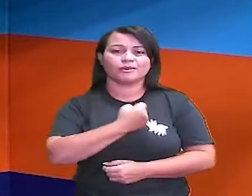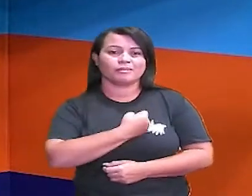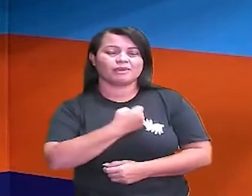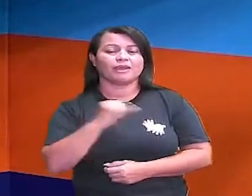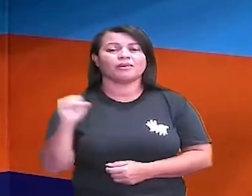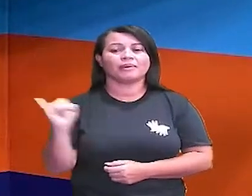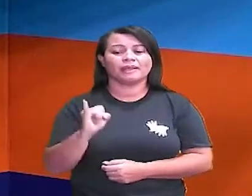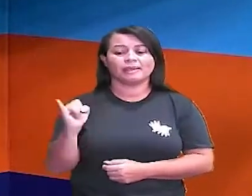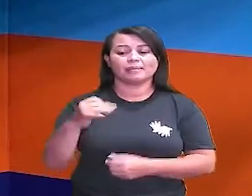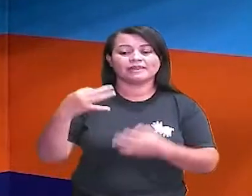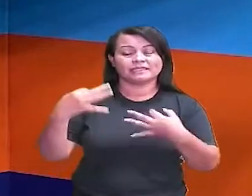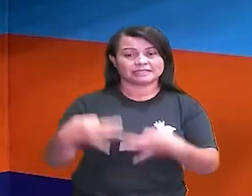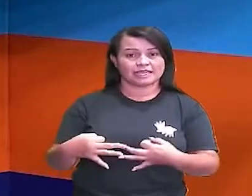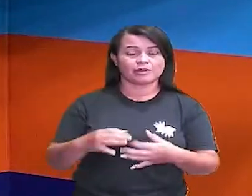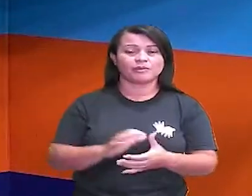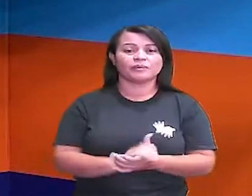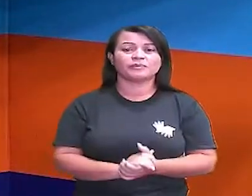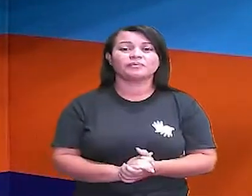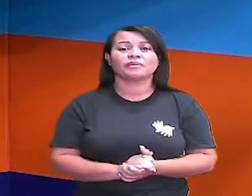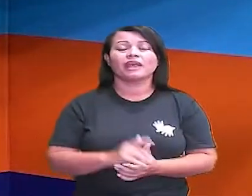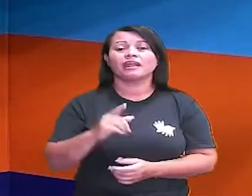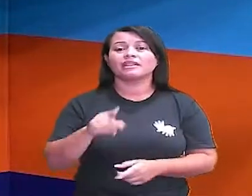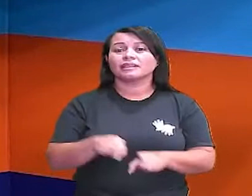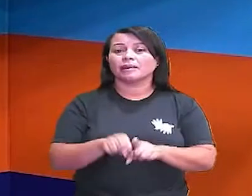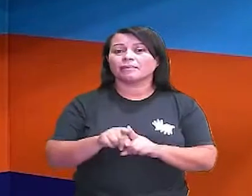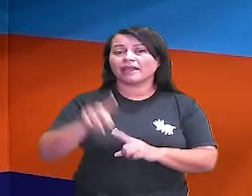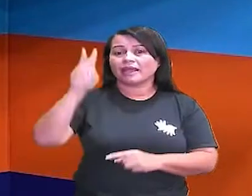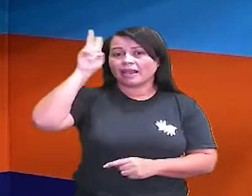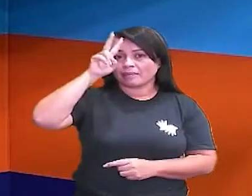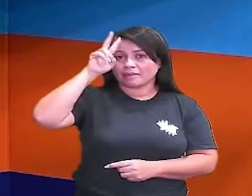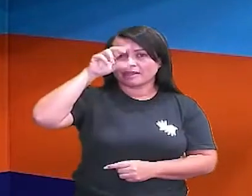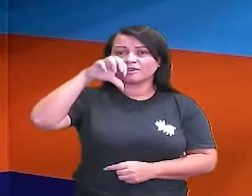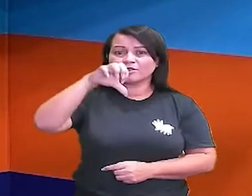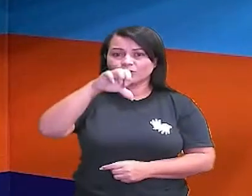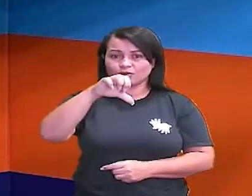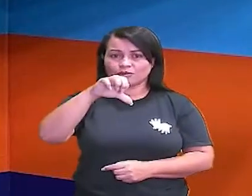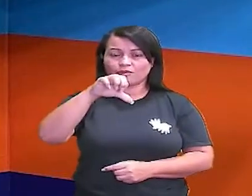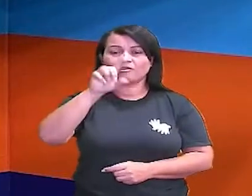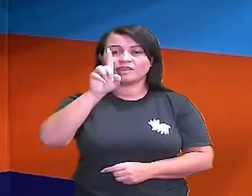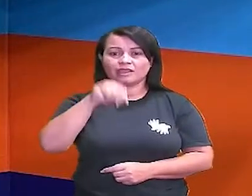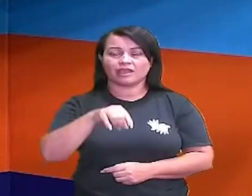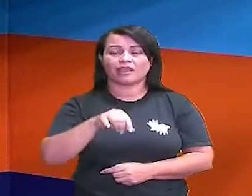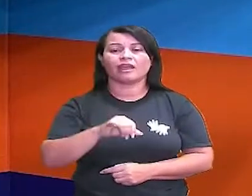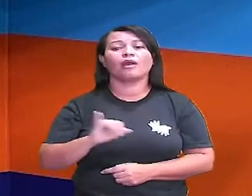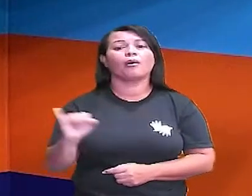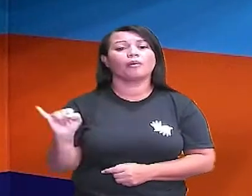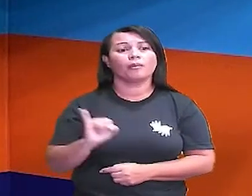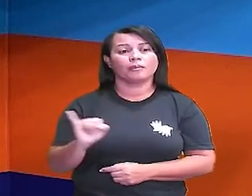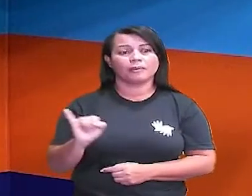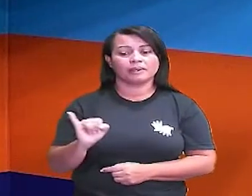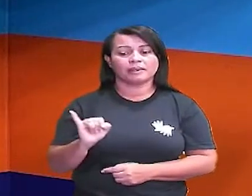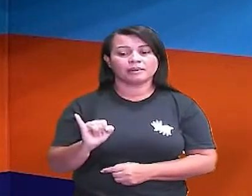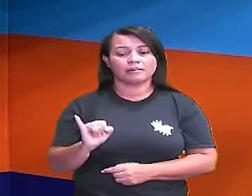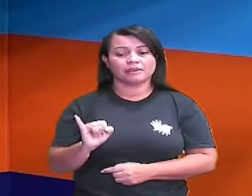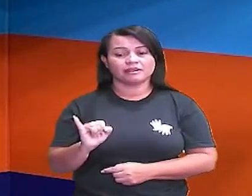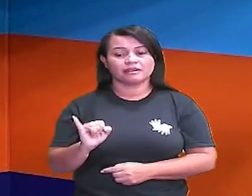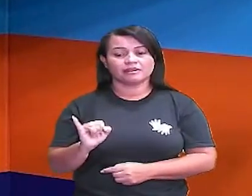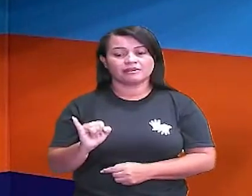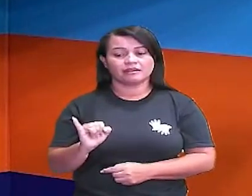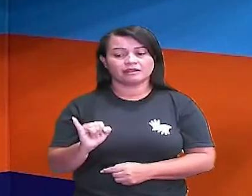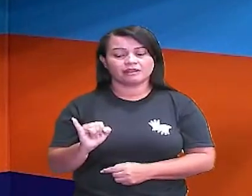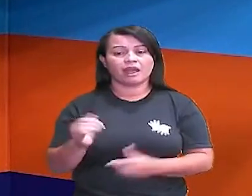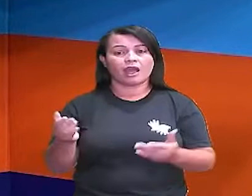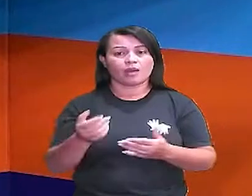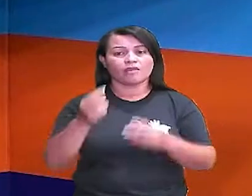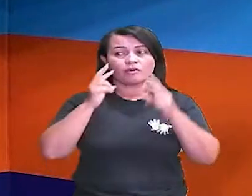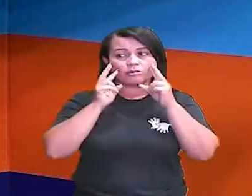ímpar, tá certo? Lembrando também que o 9 também é um ímpar, tá? E aí, a gente vai